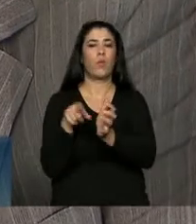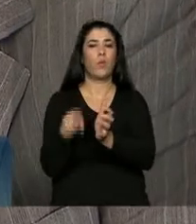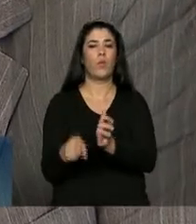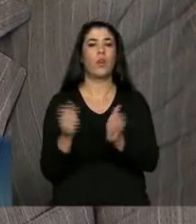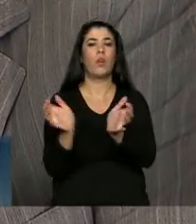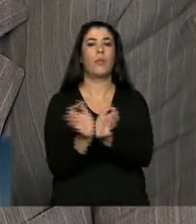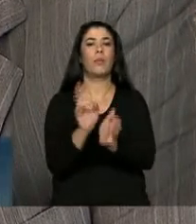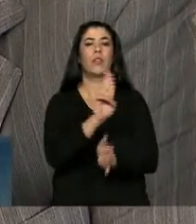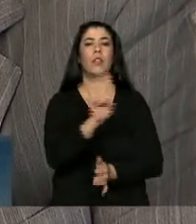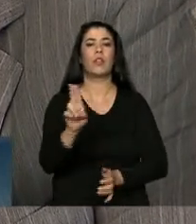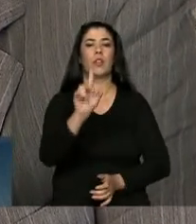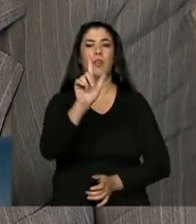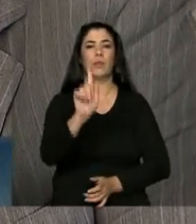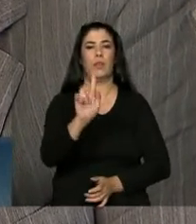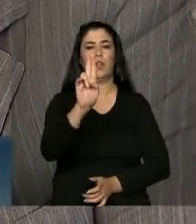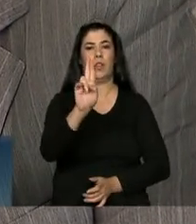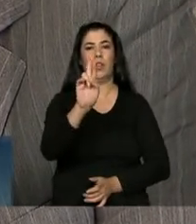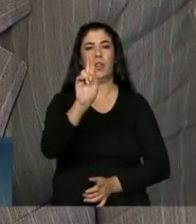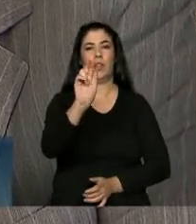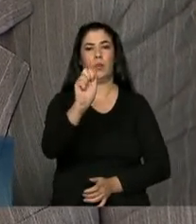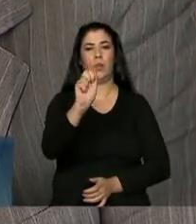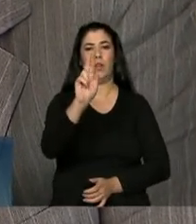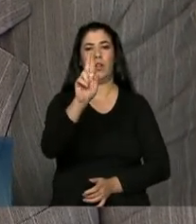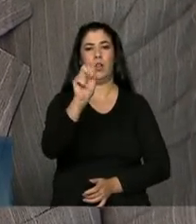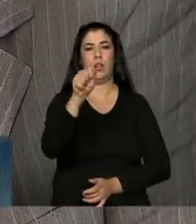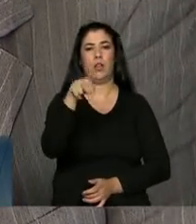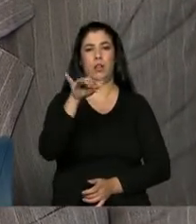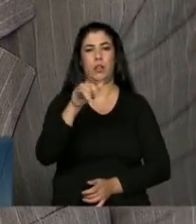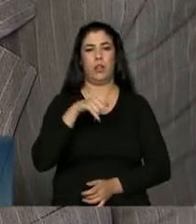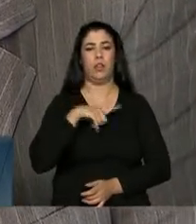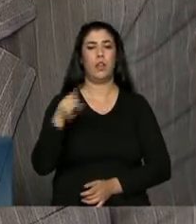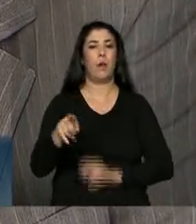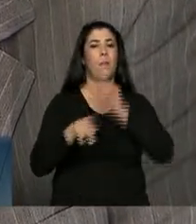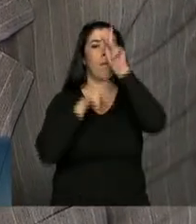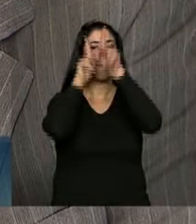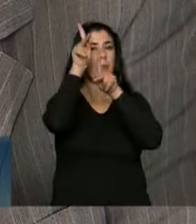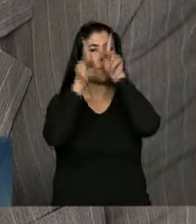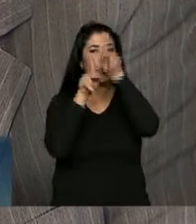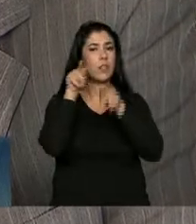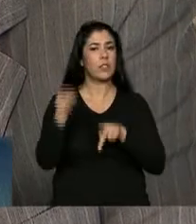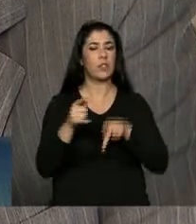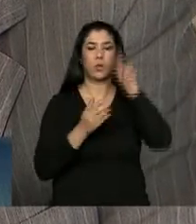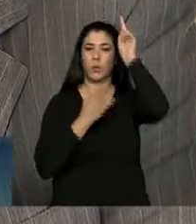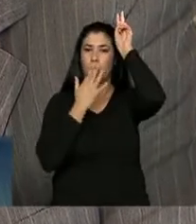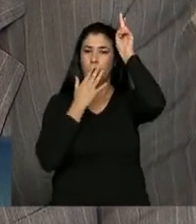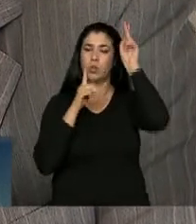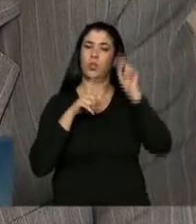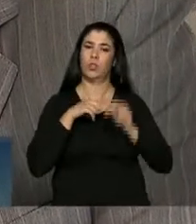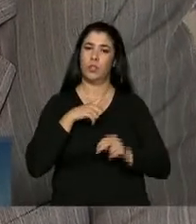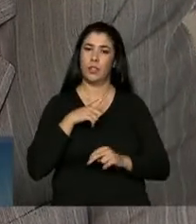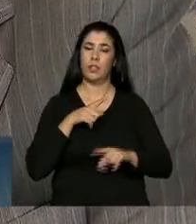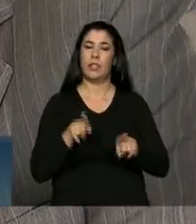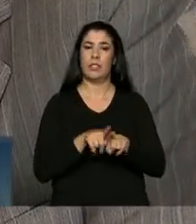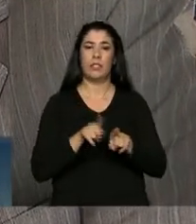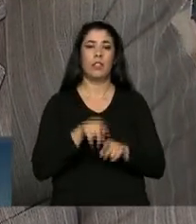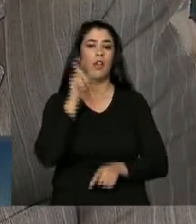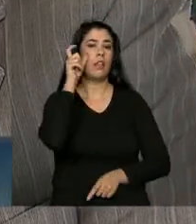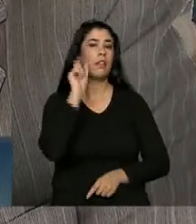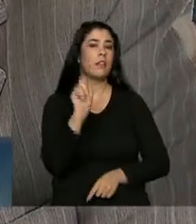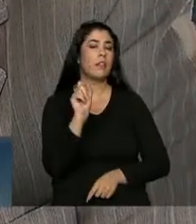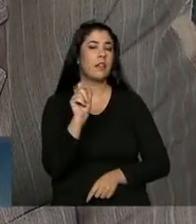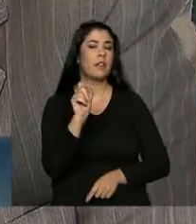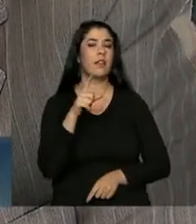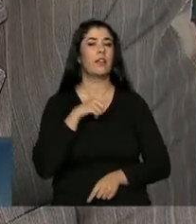a comunidade é da das populações indígenas Guarani e O interessante